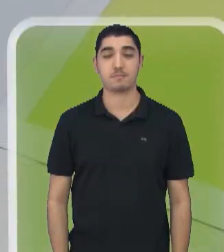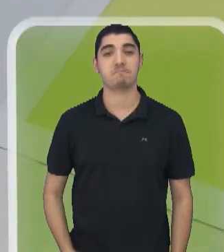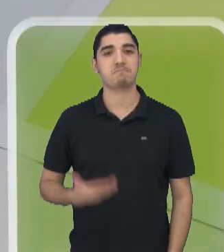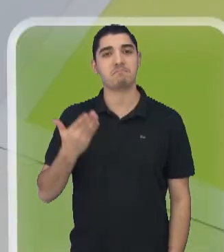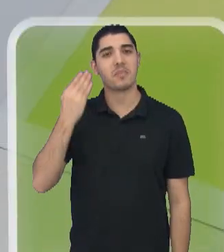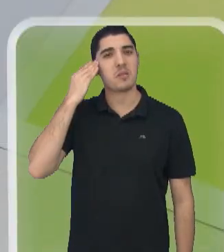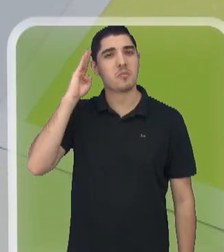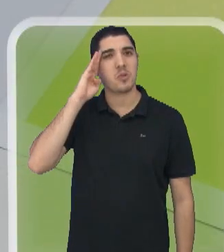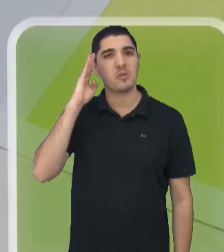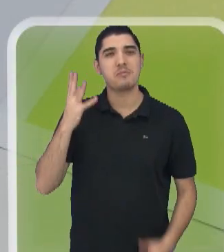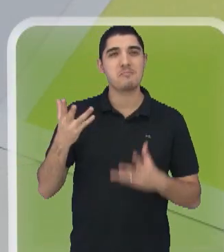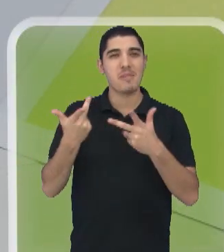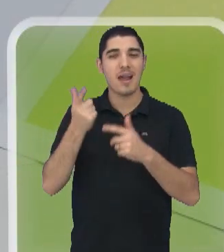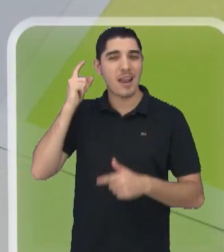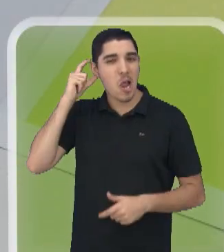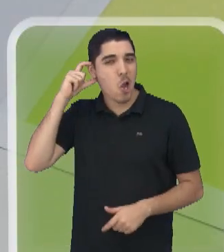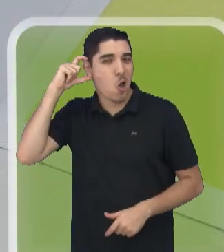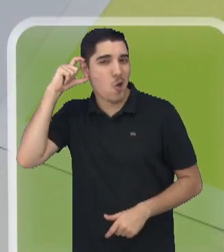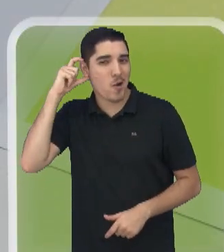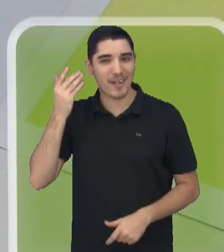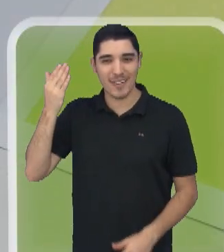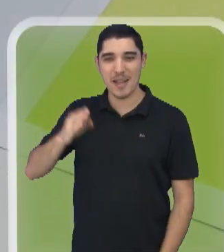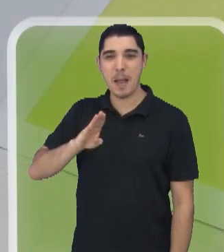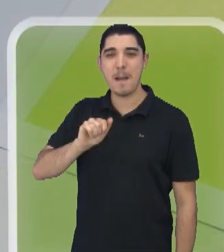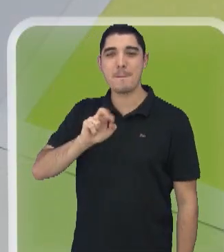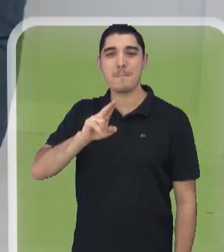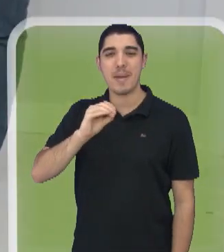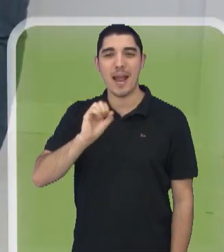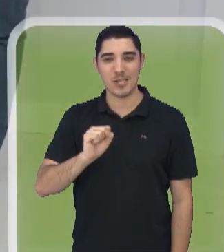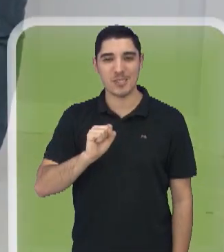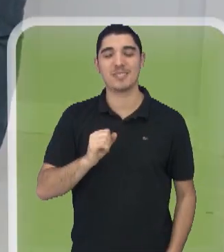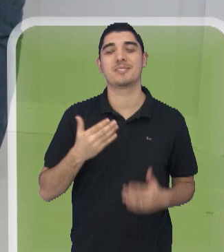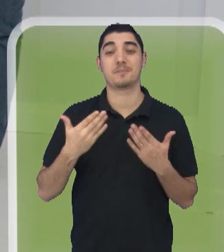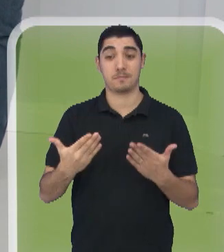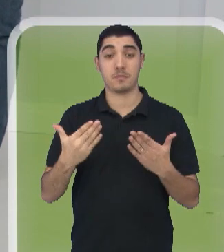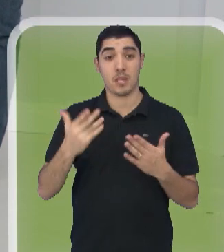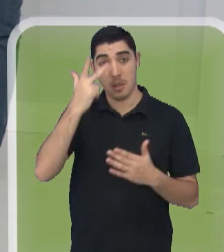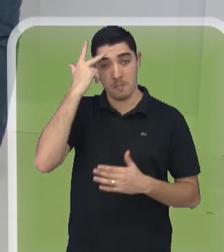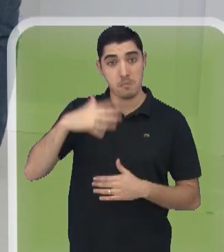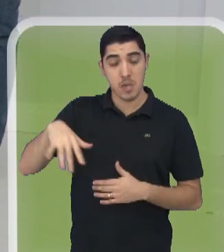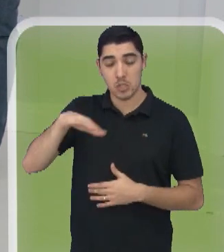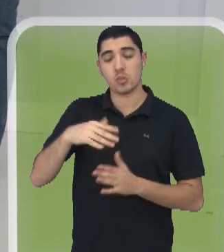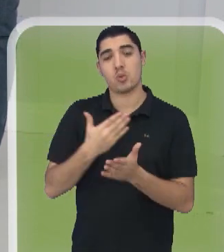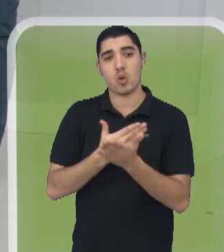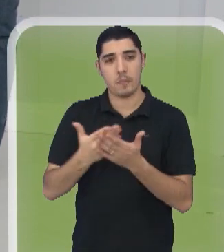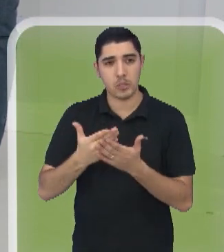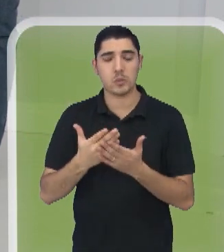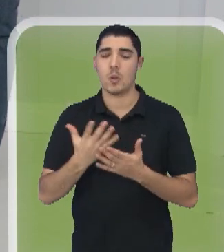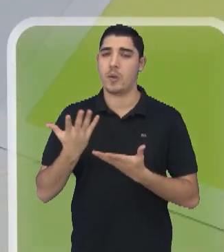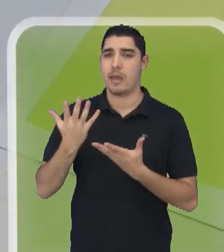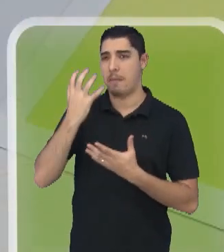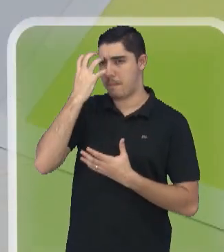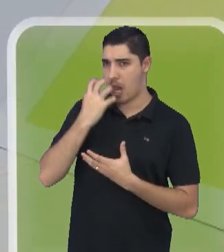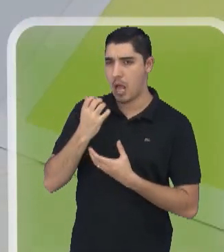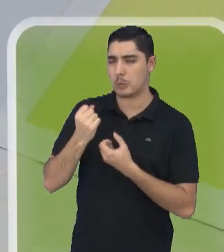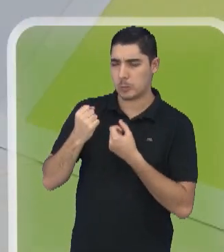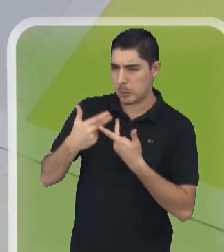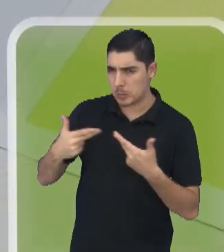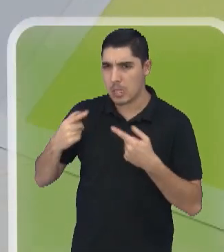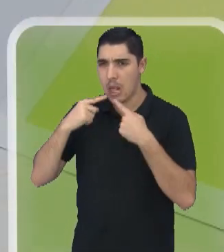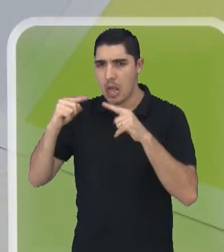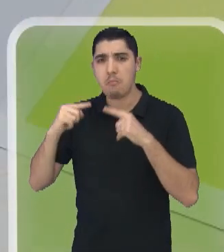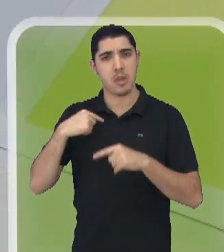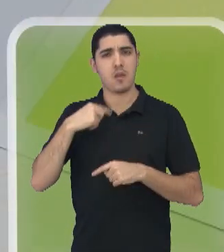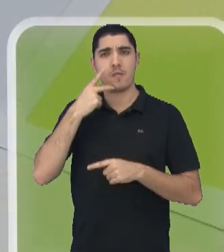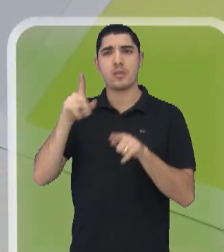Bruno, bela orelha do Barcos ali, inclusive, né? Mas o detalhe é o seguinte, a torcida ficou brava ali no final do jogo, até chegaram, eu falei na abertura, sobre